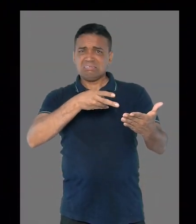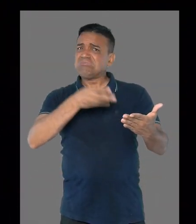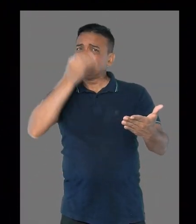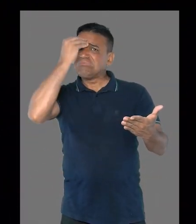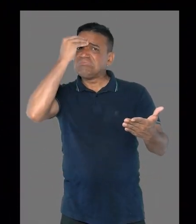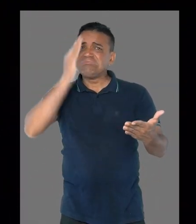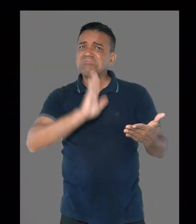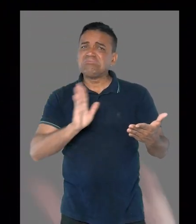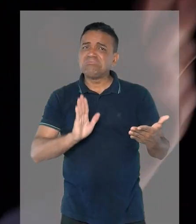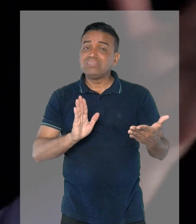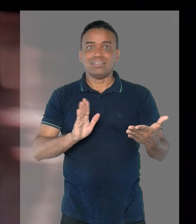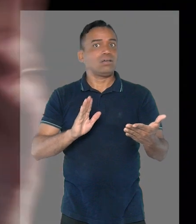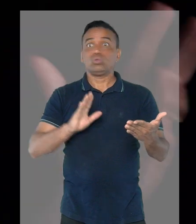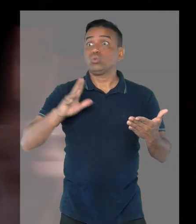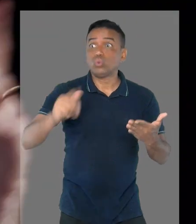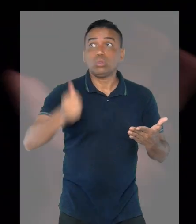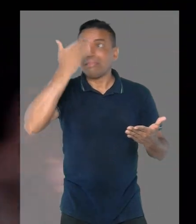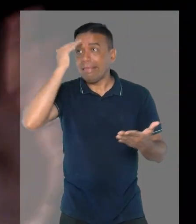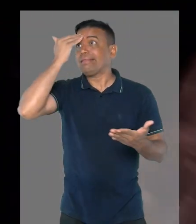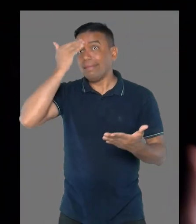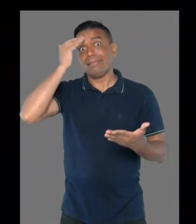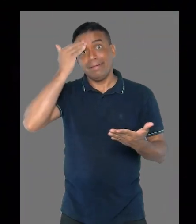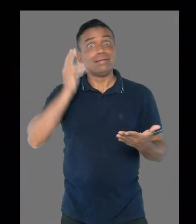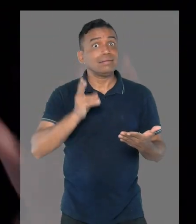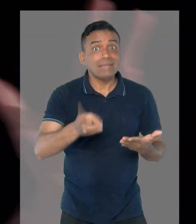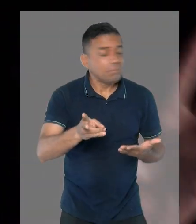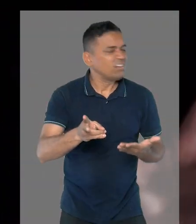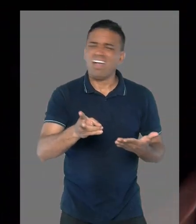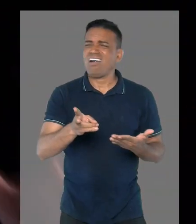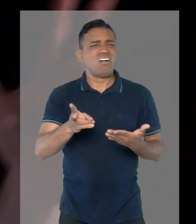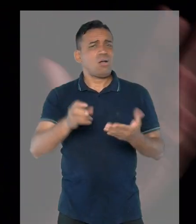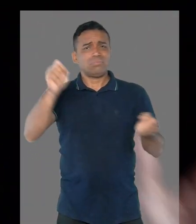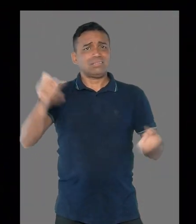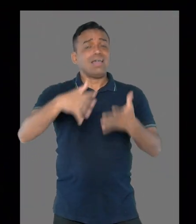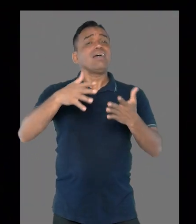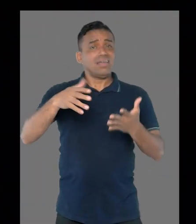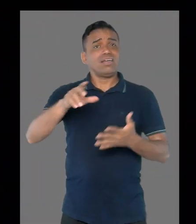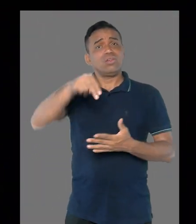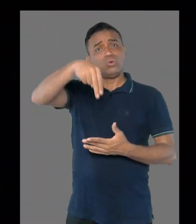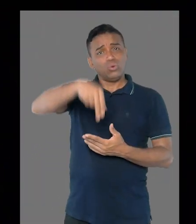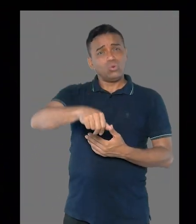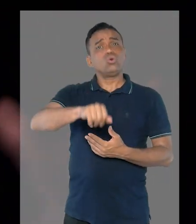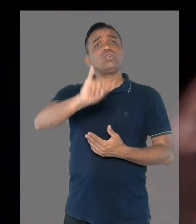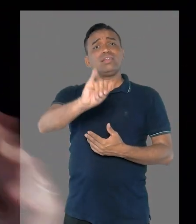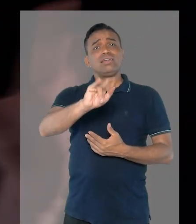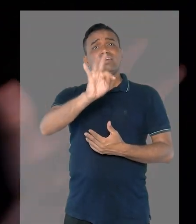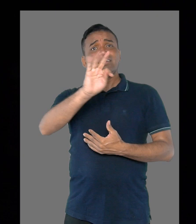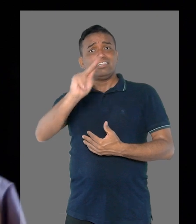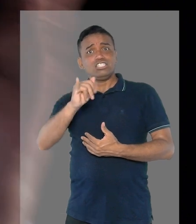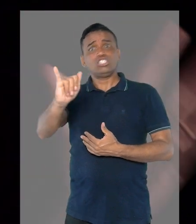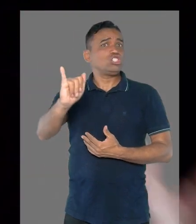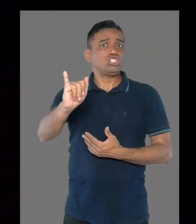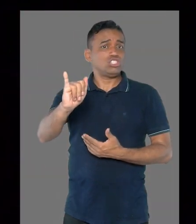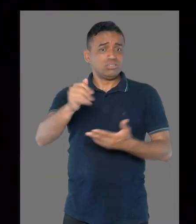ótimo, né? Assim, como se a gente tivesse que entender tudo o tempo todo. Nem sempre. Tem hora que é um mistério, e lide com o mistério, né? Fica aí